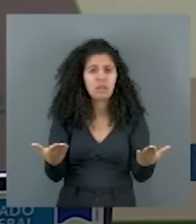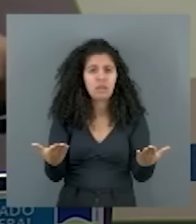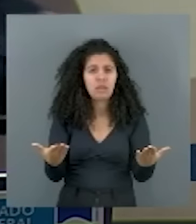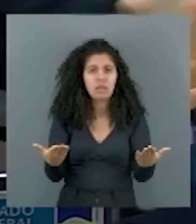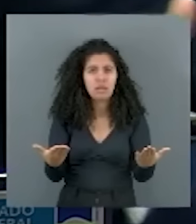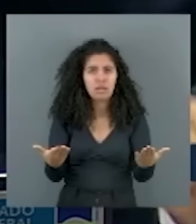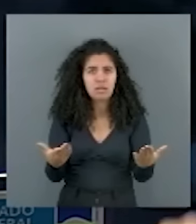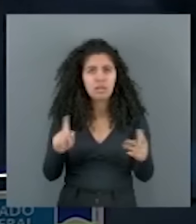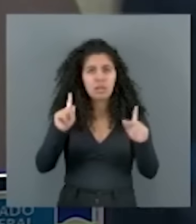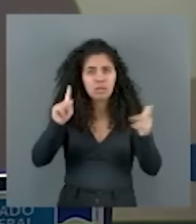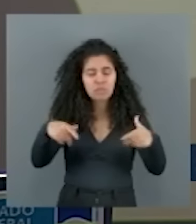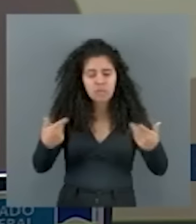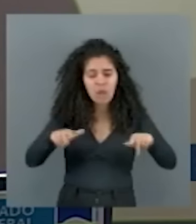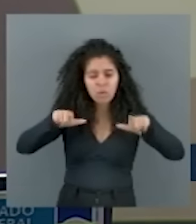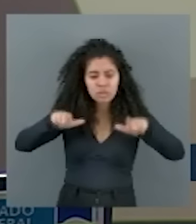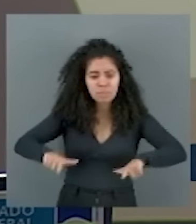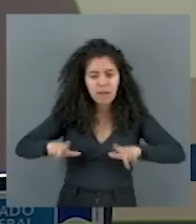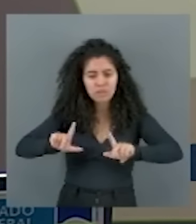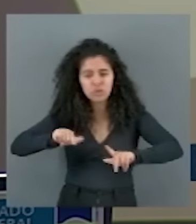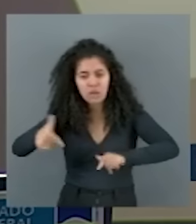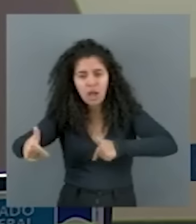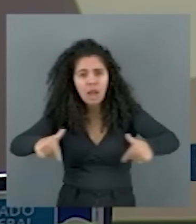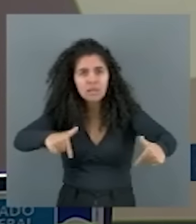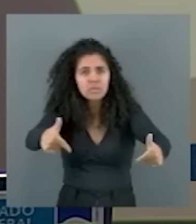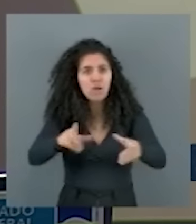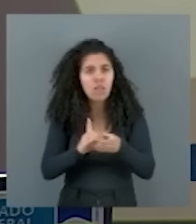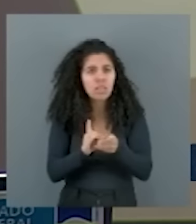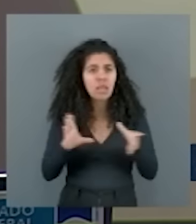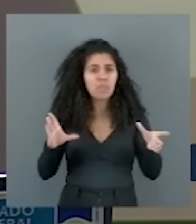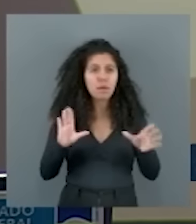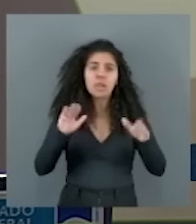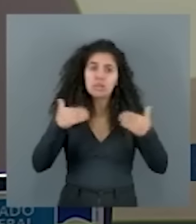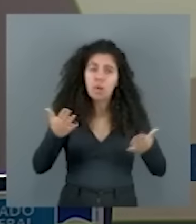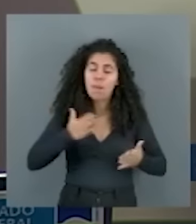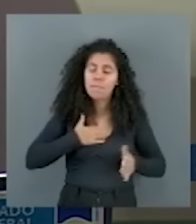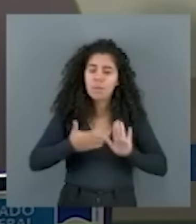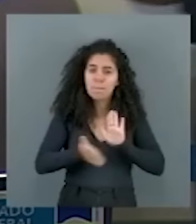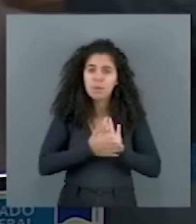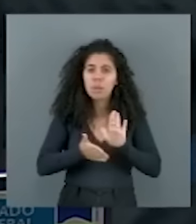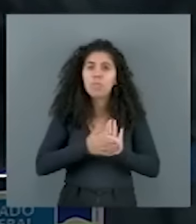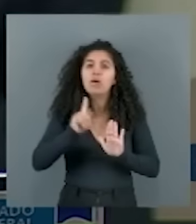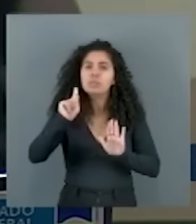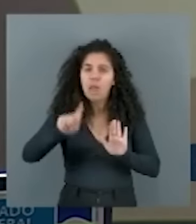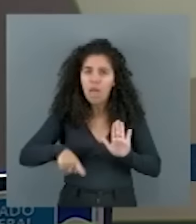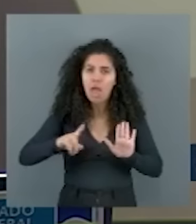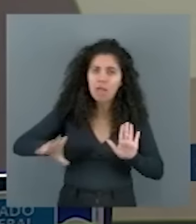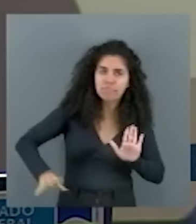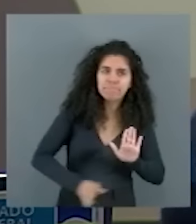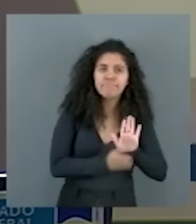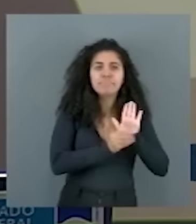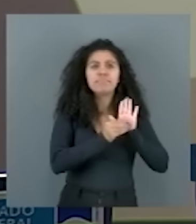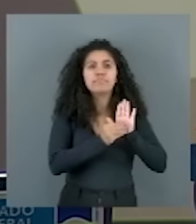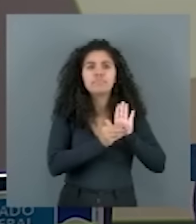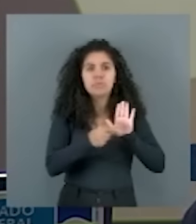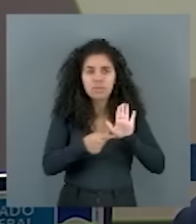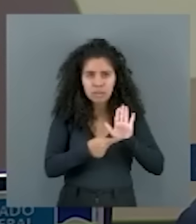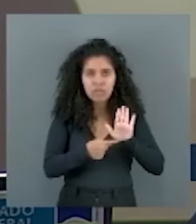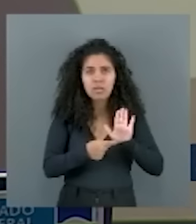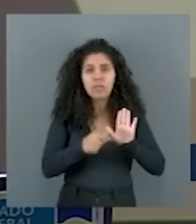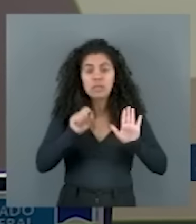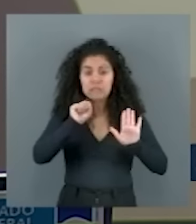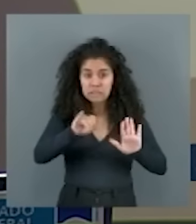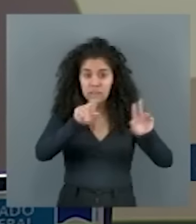aos espaços de atuação democrática. Então eu estou propondo essa emenda para que, avançando essa